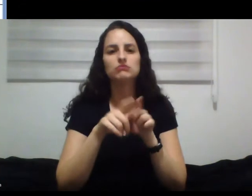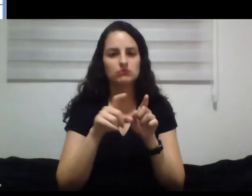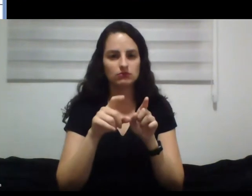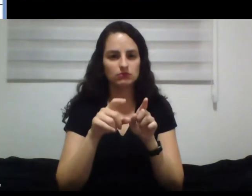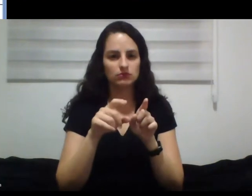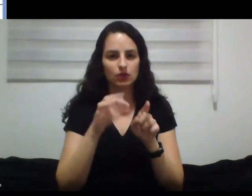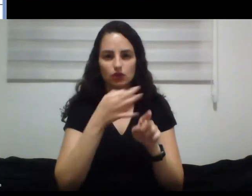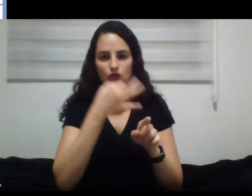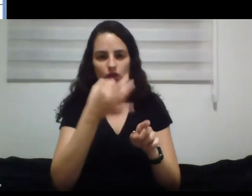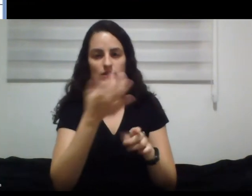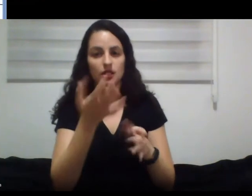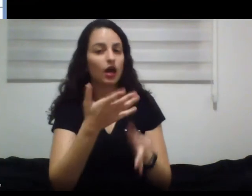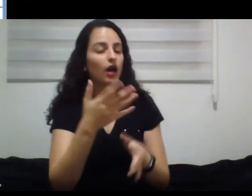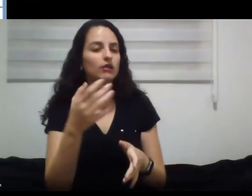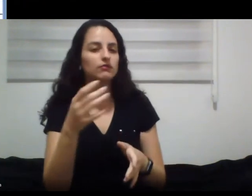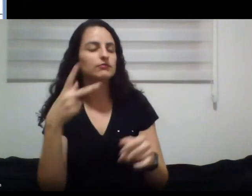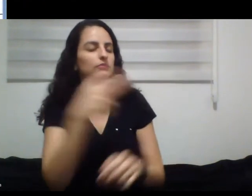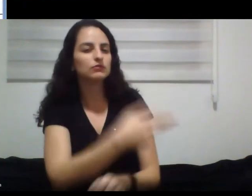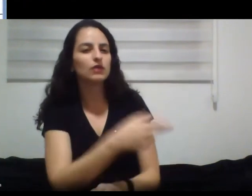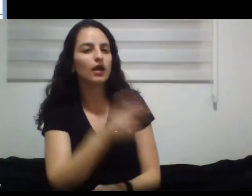pós-graduandos.